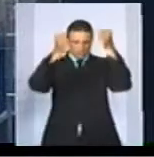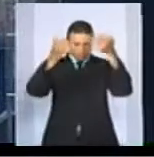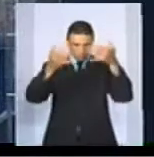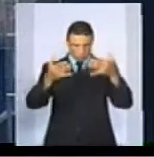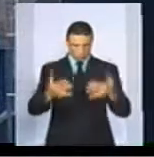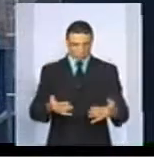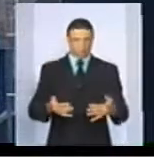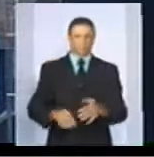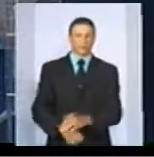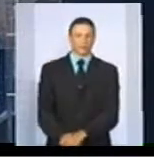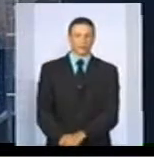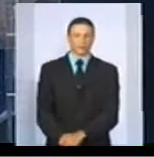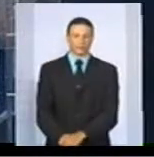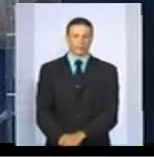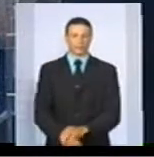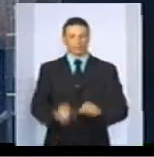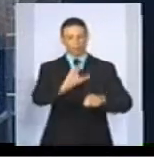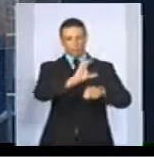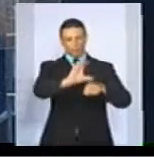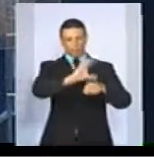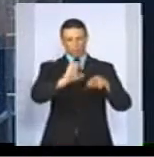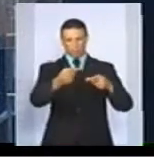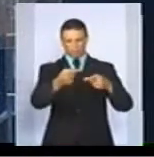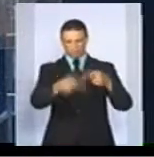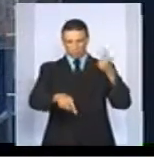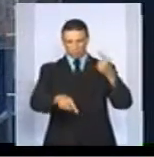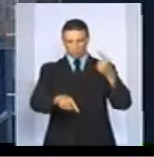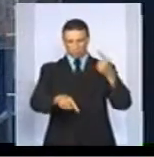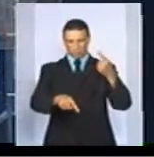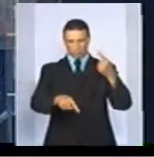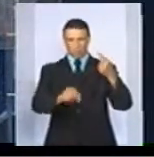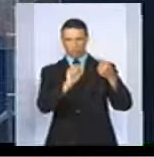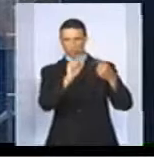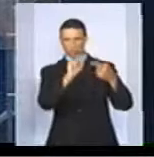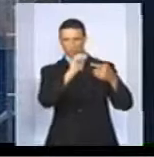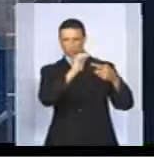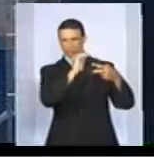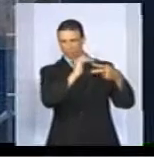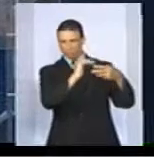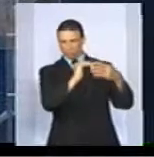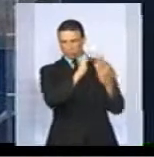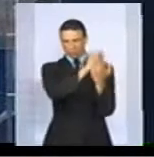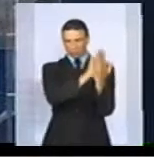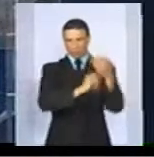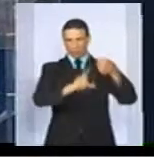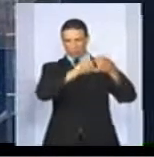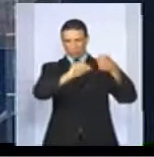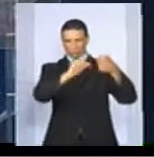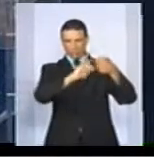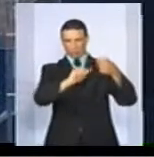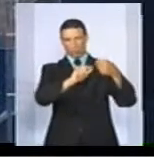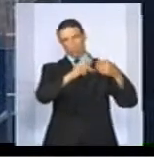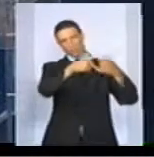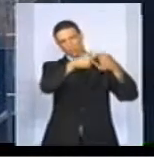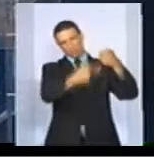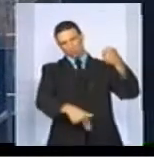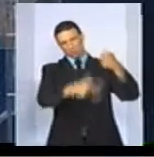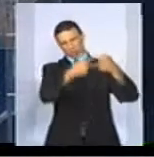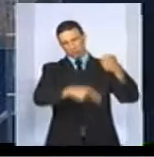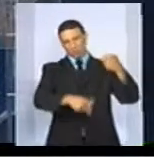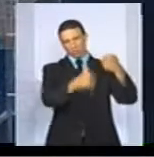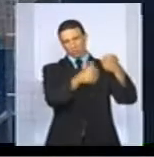exn a incon idade do contida nos parágrafos primeo e 11 do Artigo